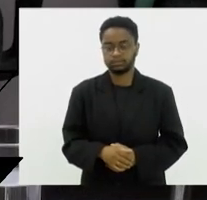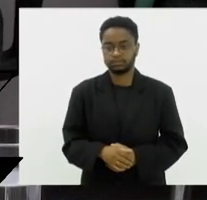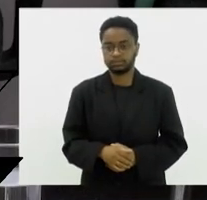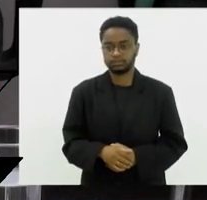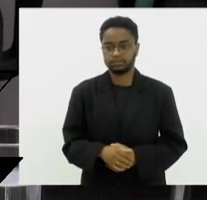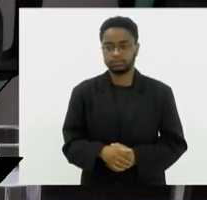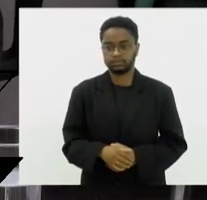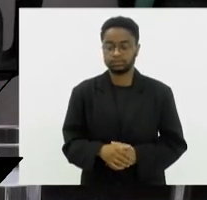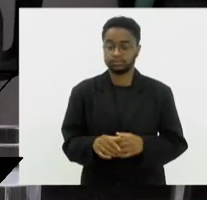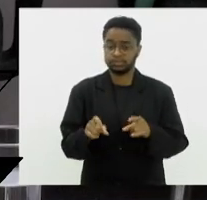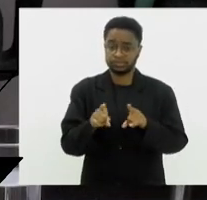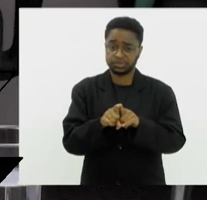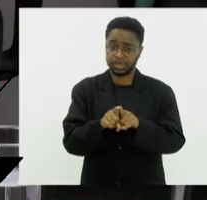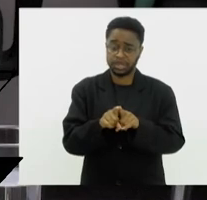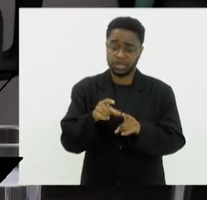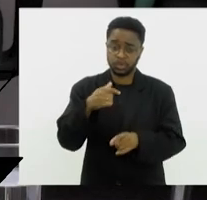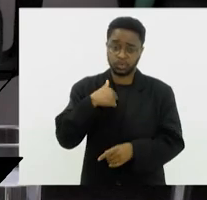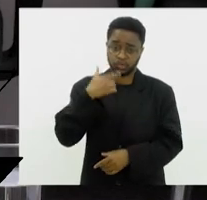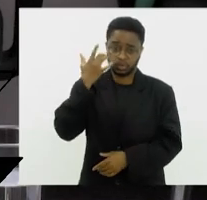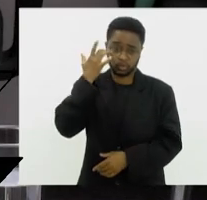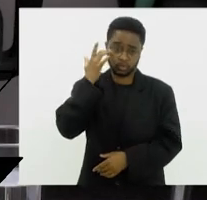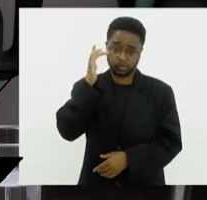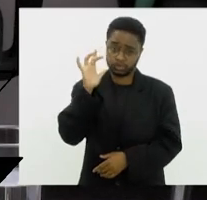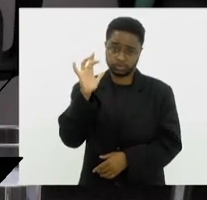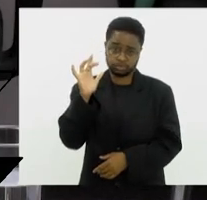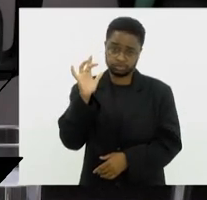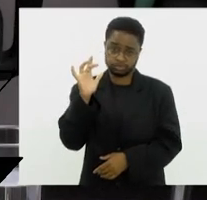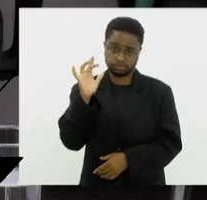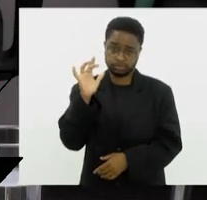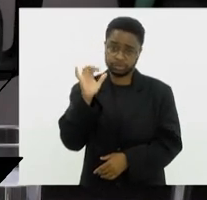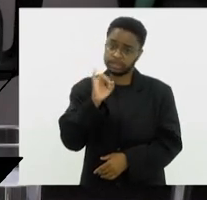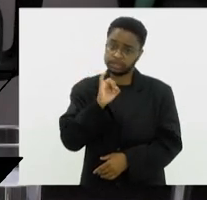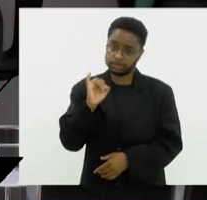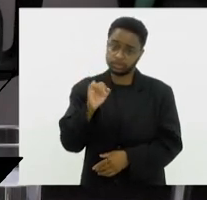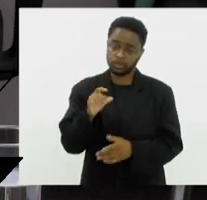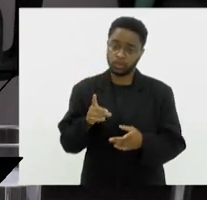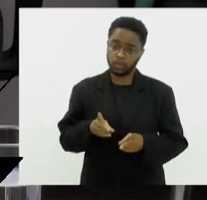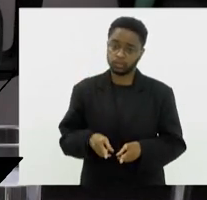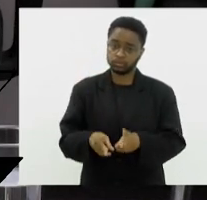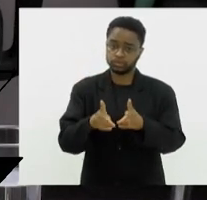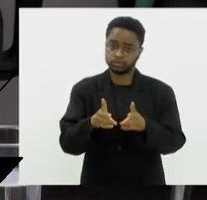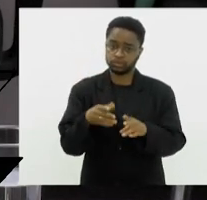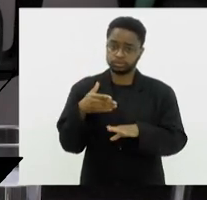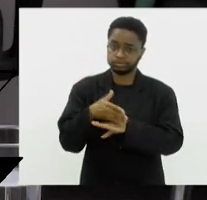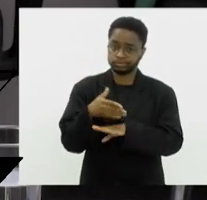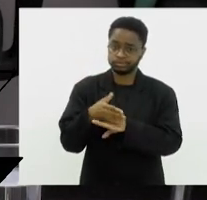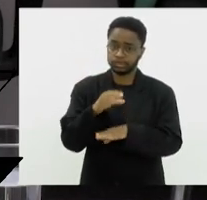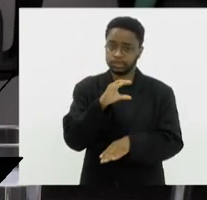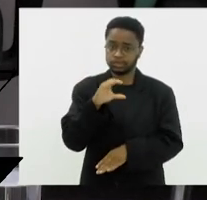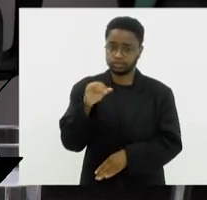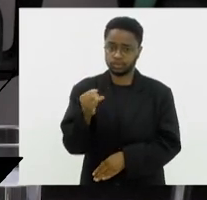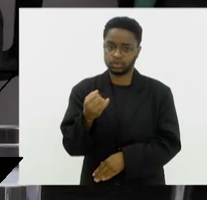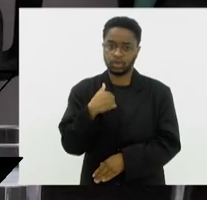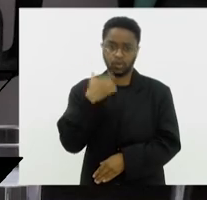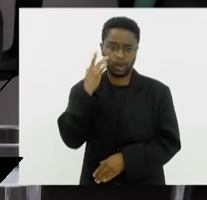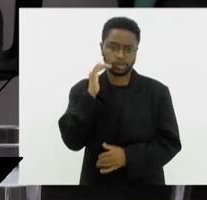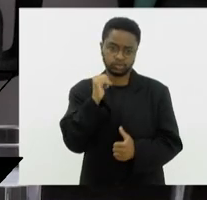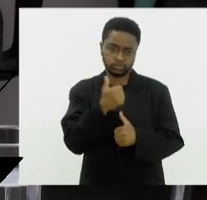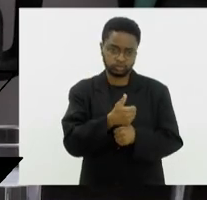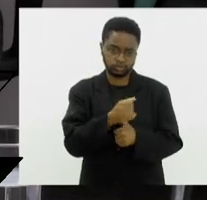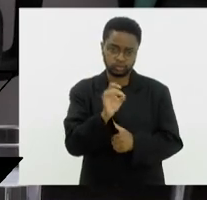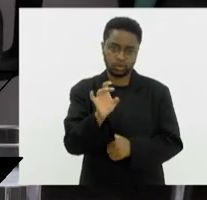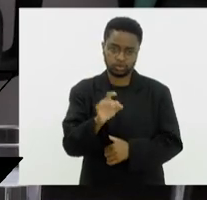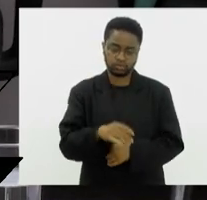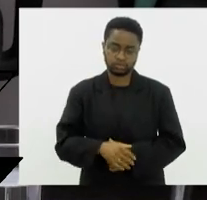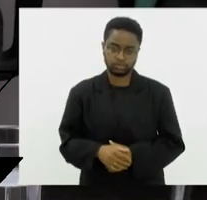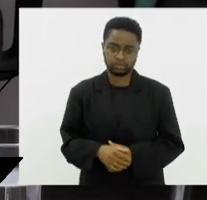E também não sei nem mais se ele está na CCJ. Eu acho que ele estava como suplente. É. Ele está como